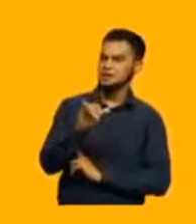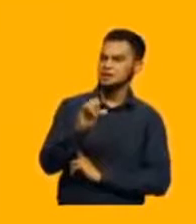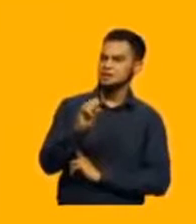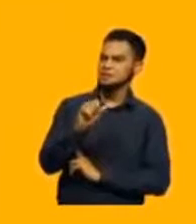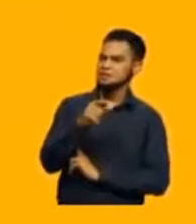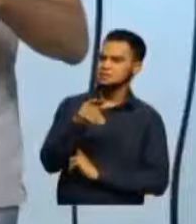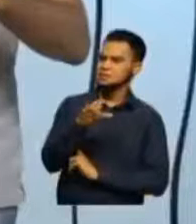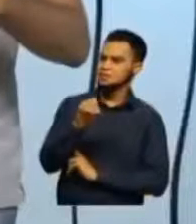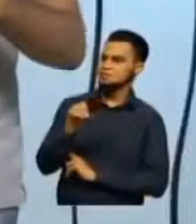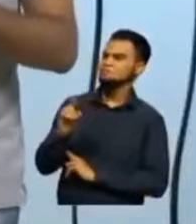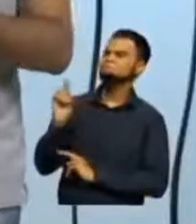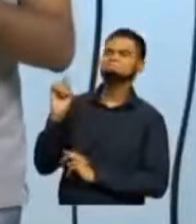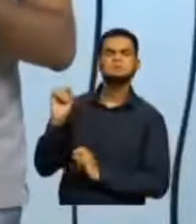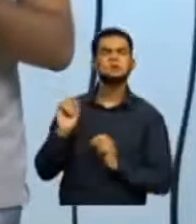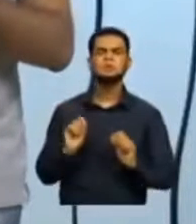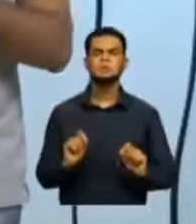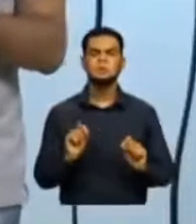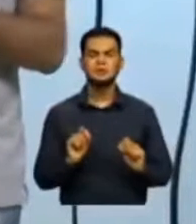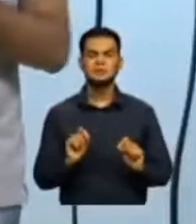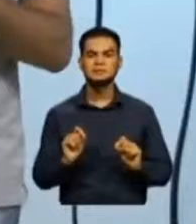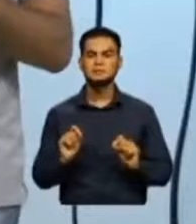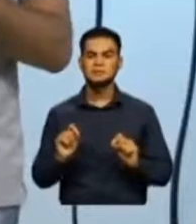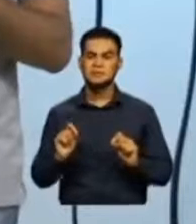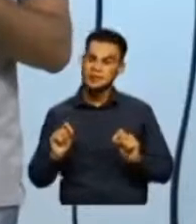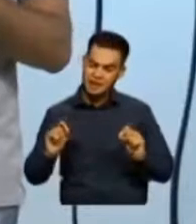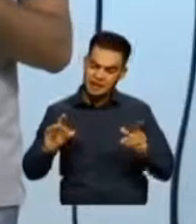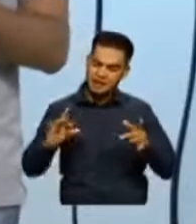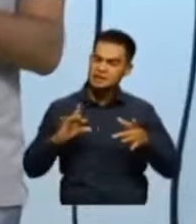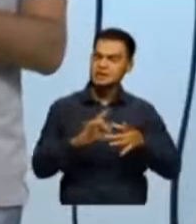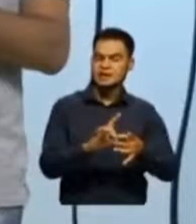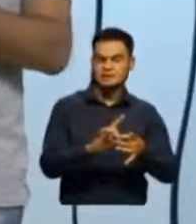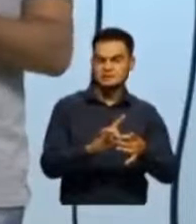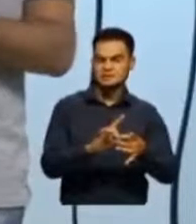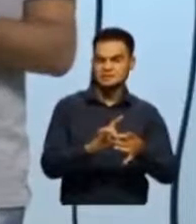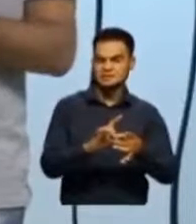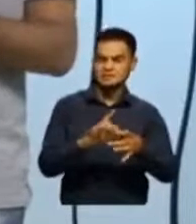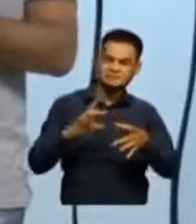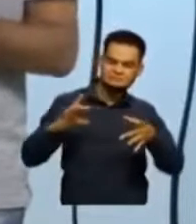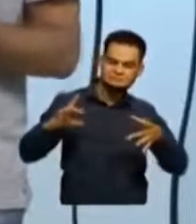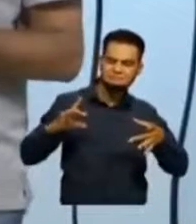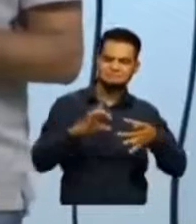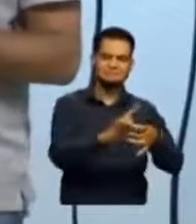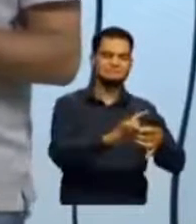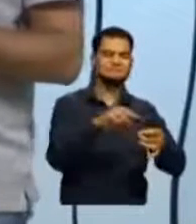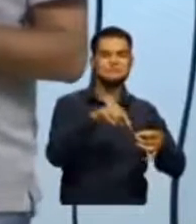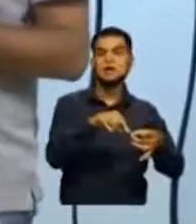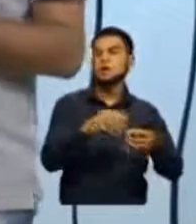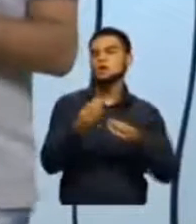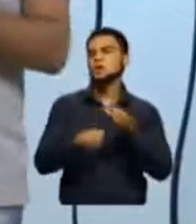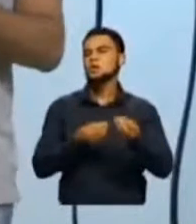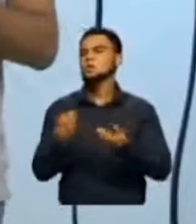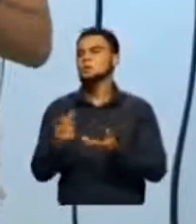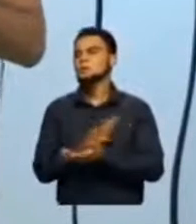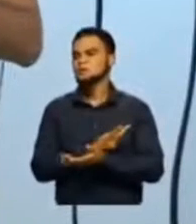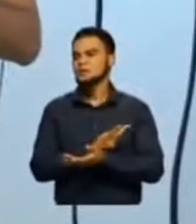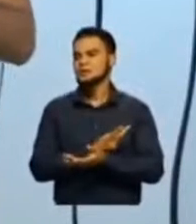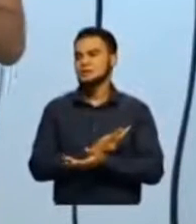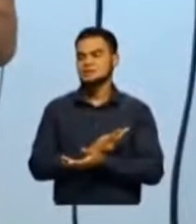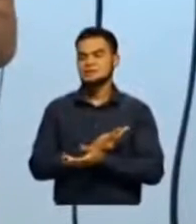adsorção? A ligação desse vírus, então, à membrana. Ocorreu, então, a adsorção, eu tenho